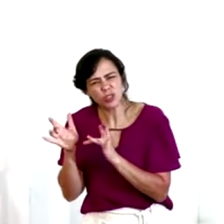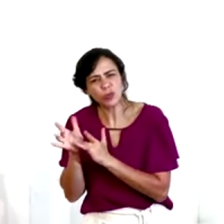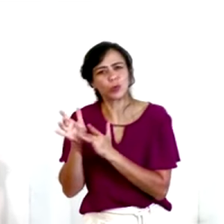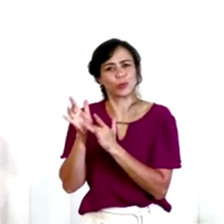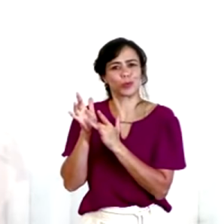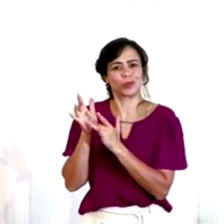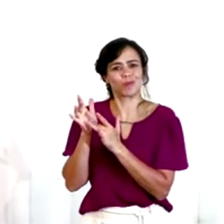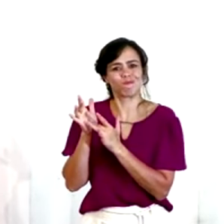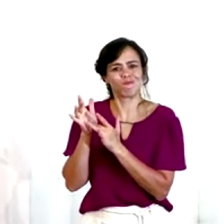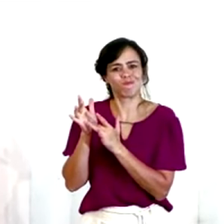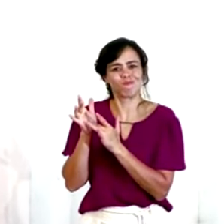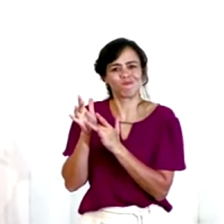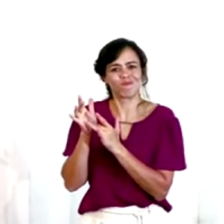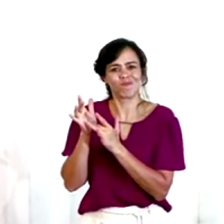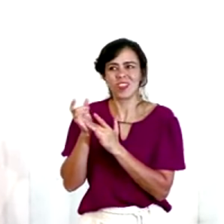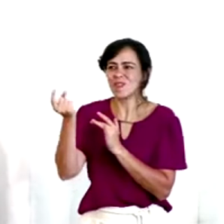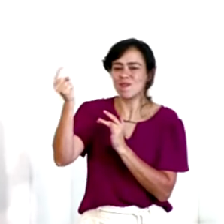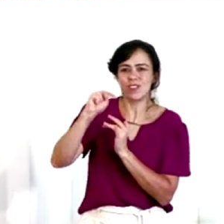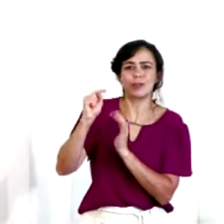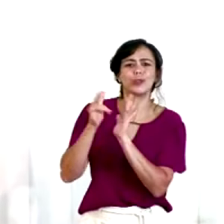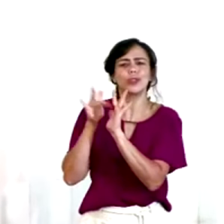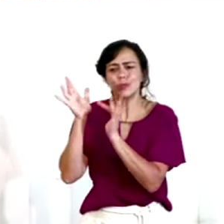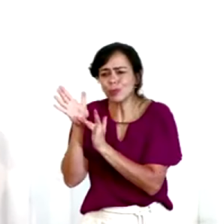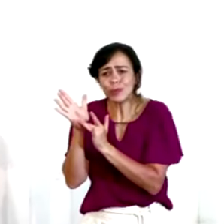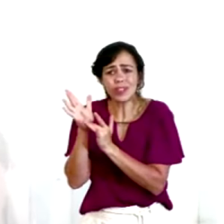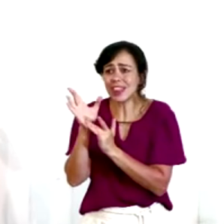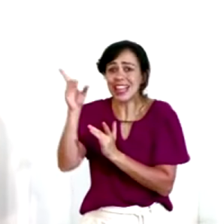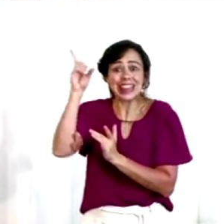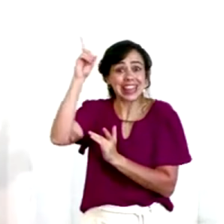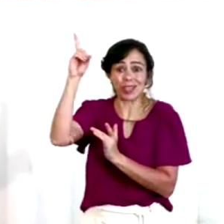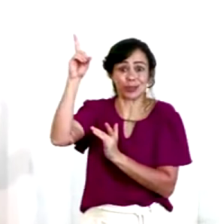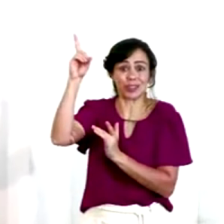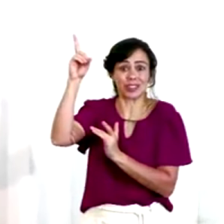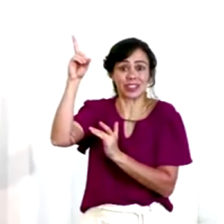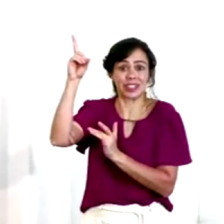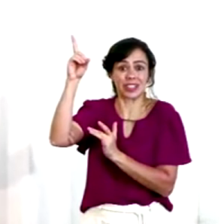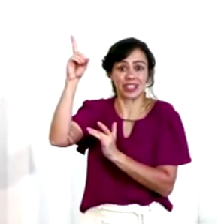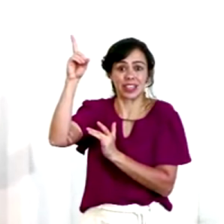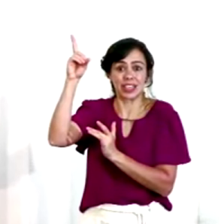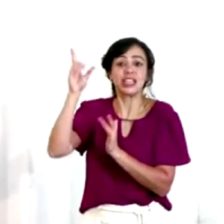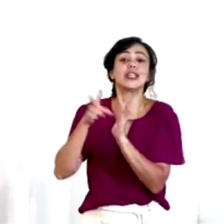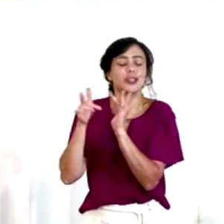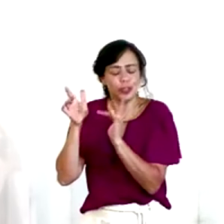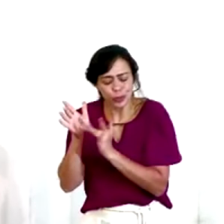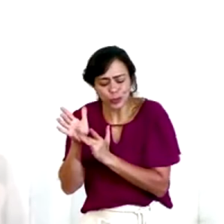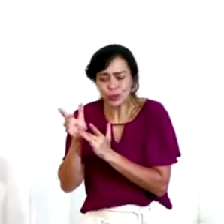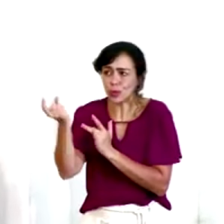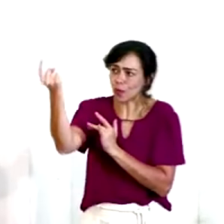que assume a forma de homem e morre numa cruz,